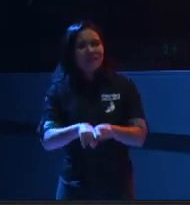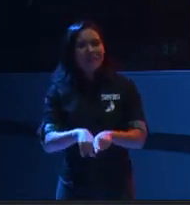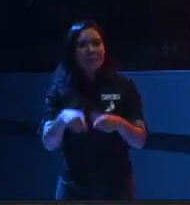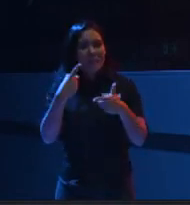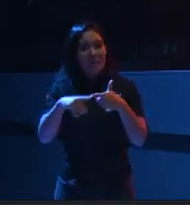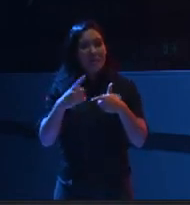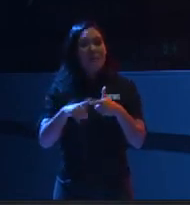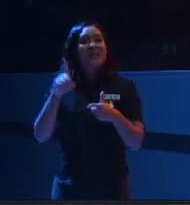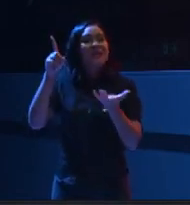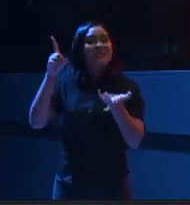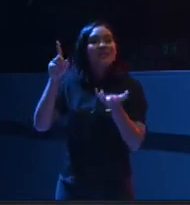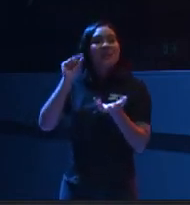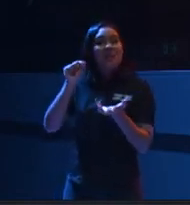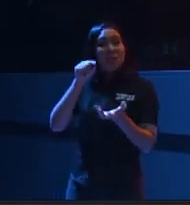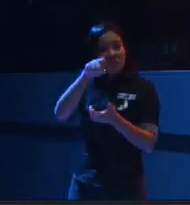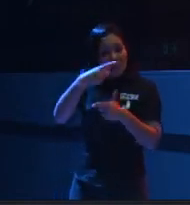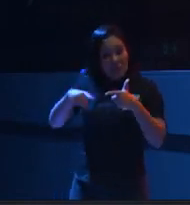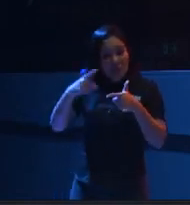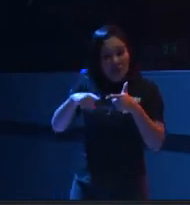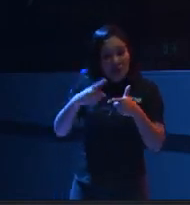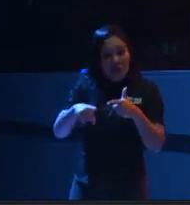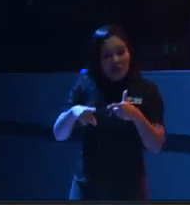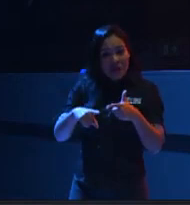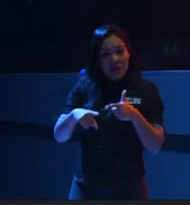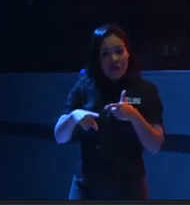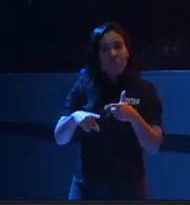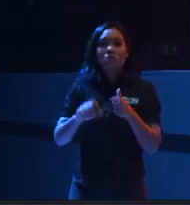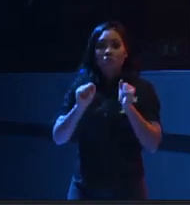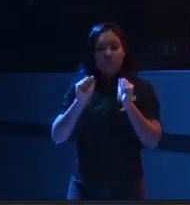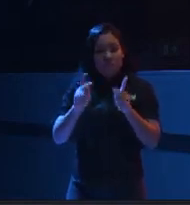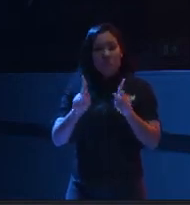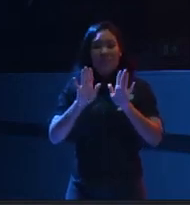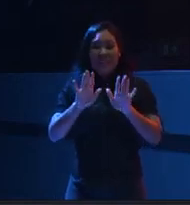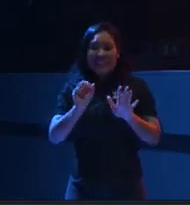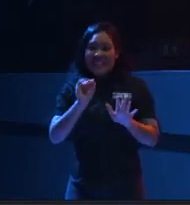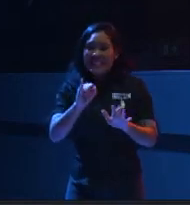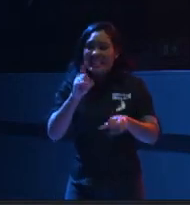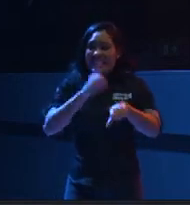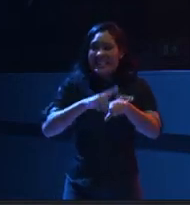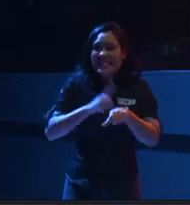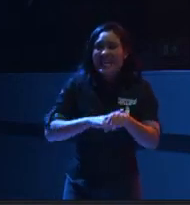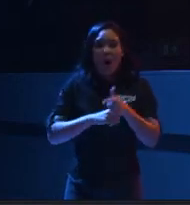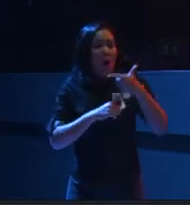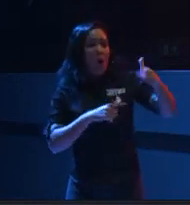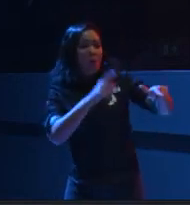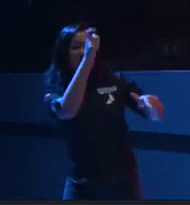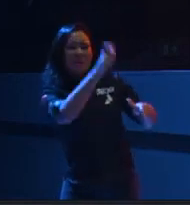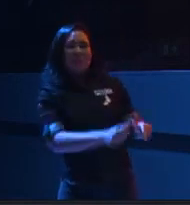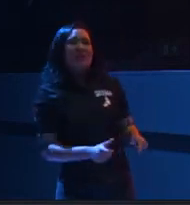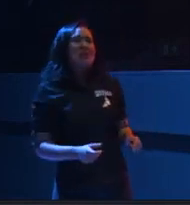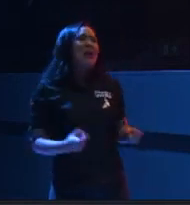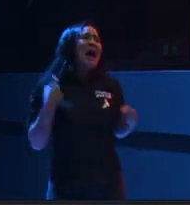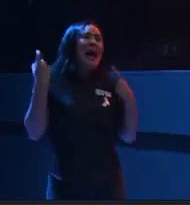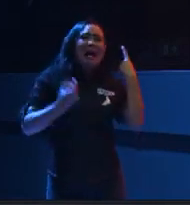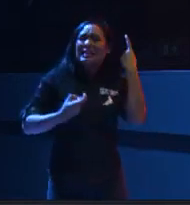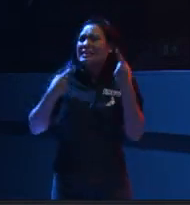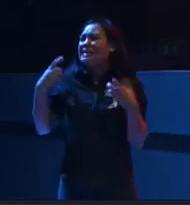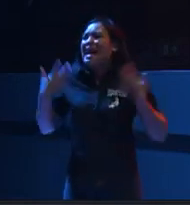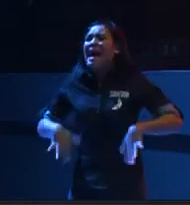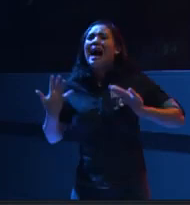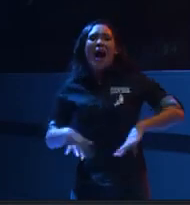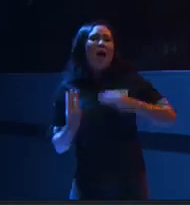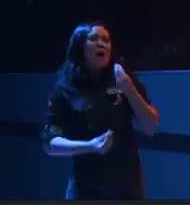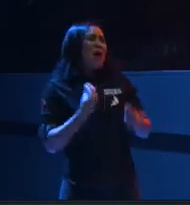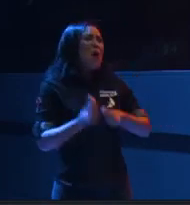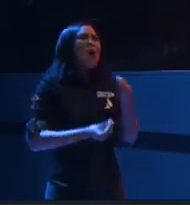as pessoas olhe para sua vida e vejo que você no meio da dificuldade que o outro se diz cadela que os outros se desespera que